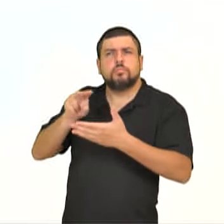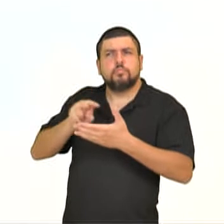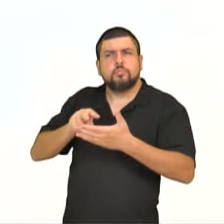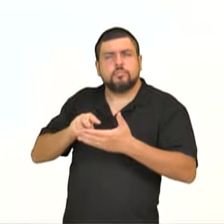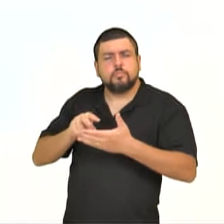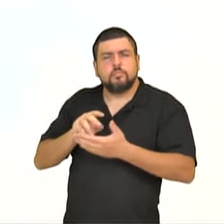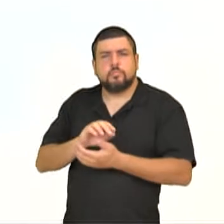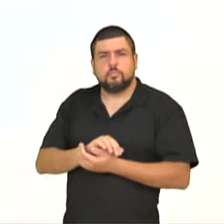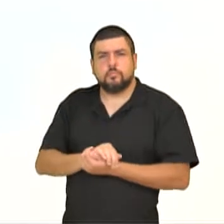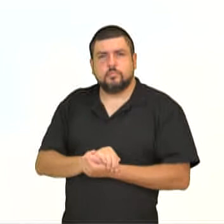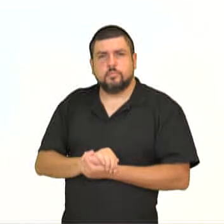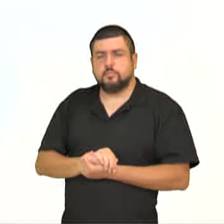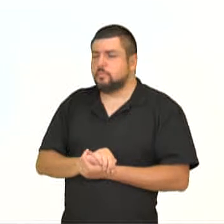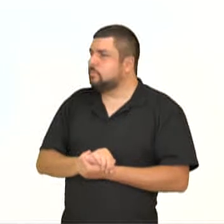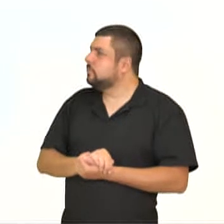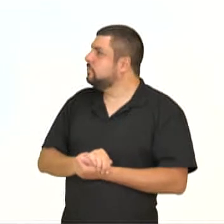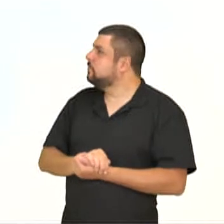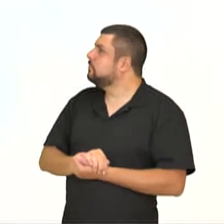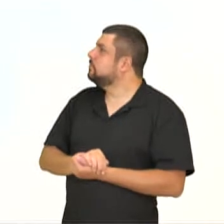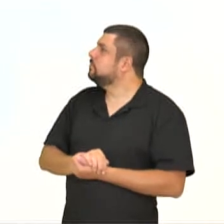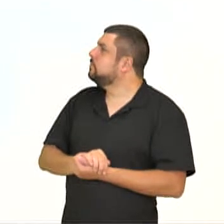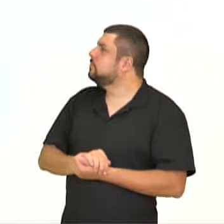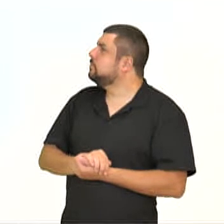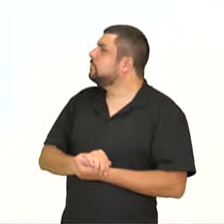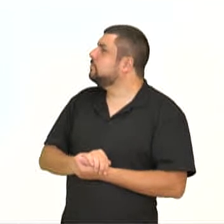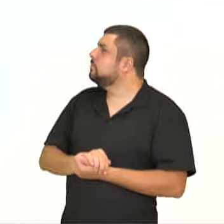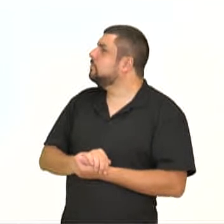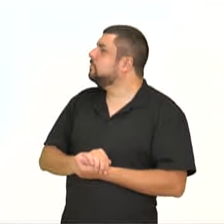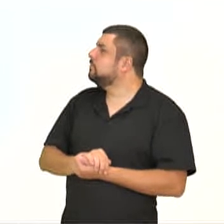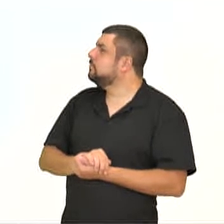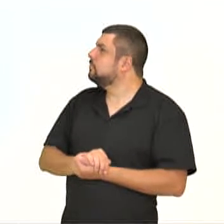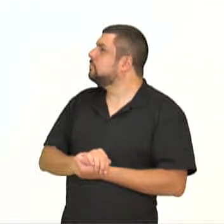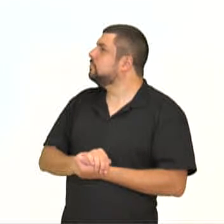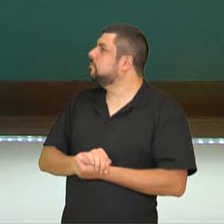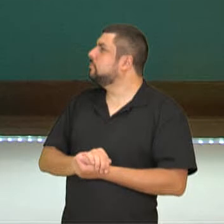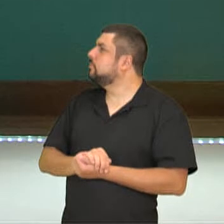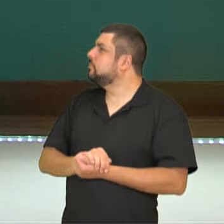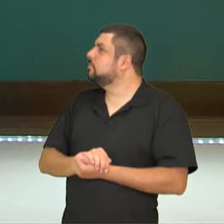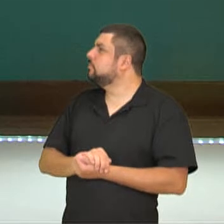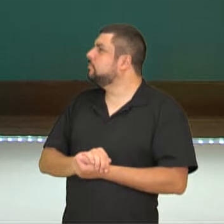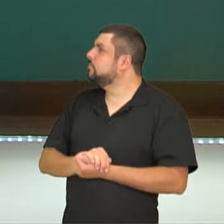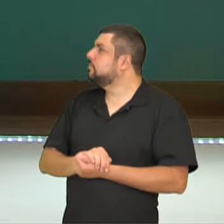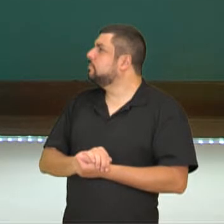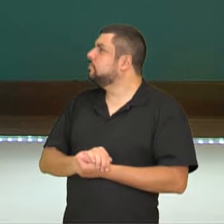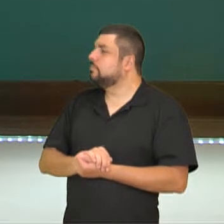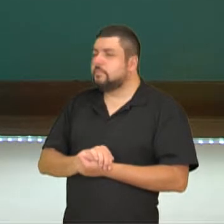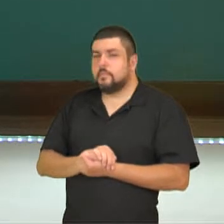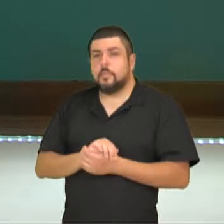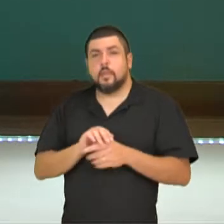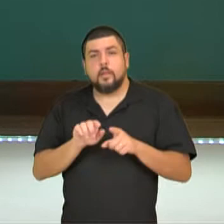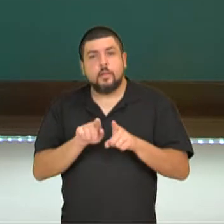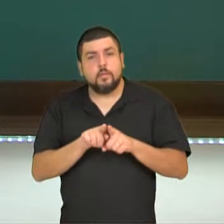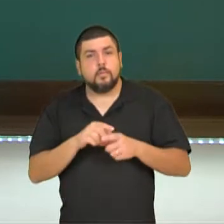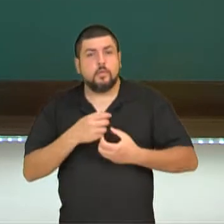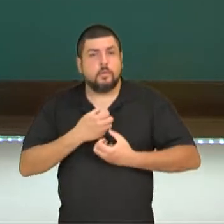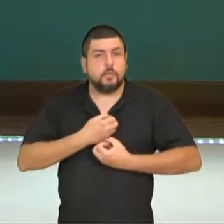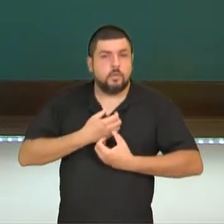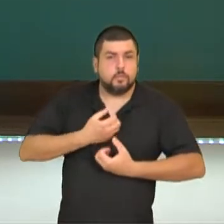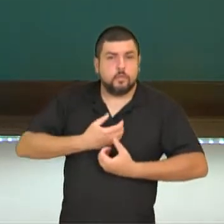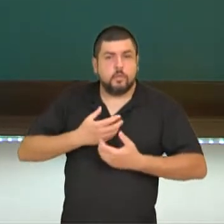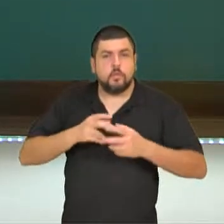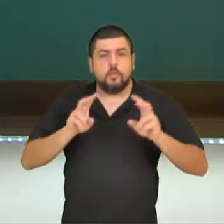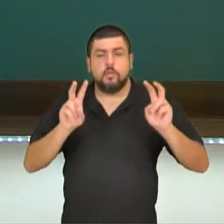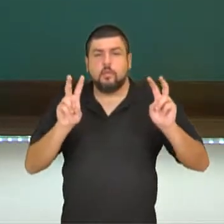Recordamos palavras, expressões e temas, isso que eu acabei de falar também, expressões,